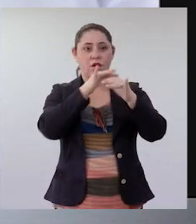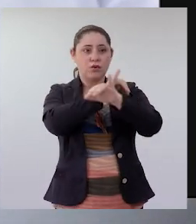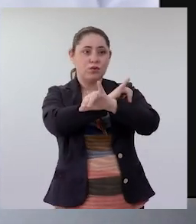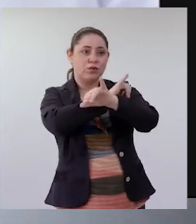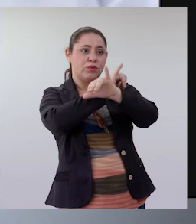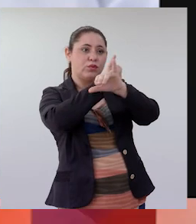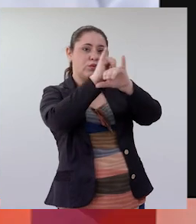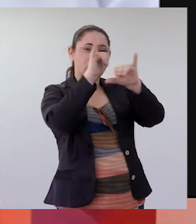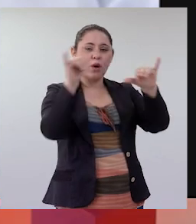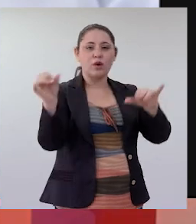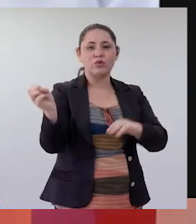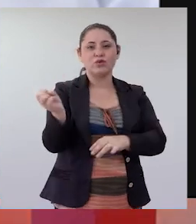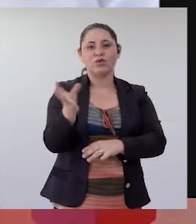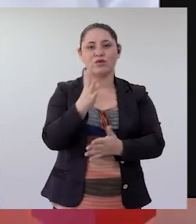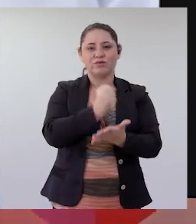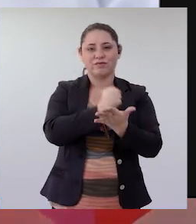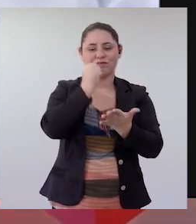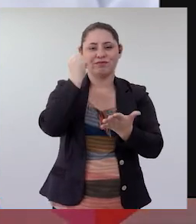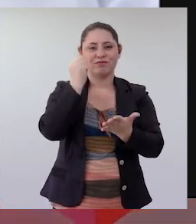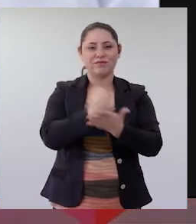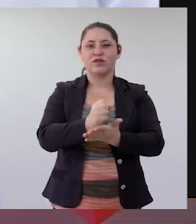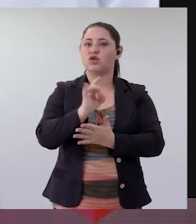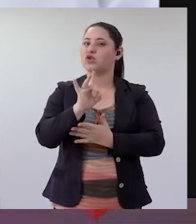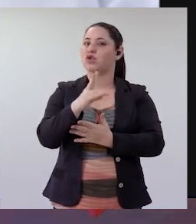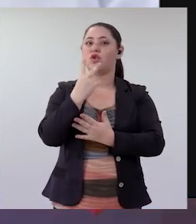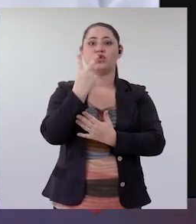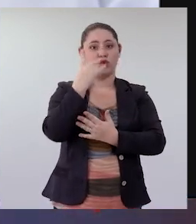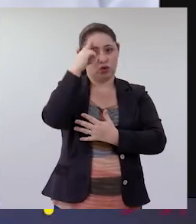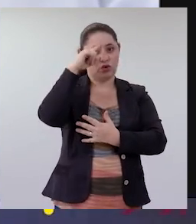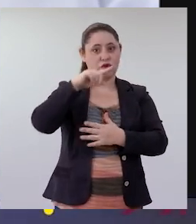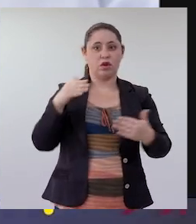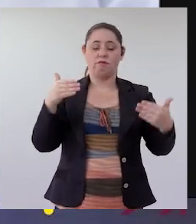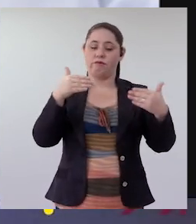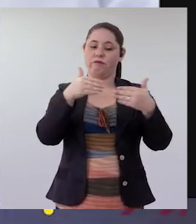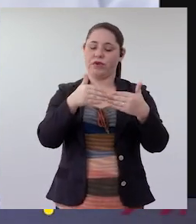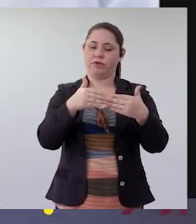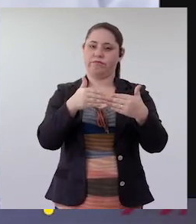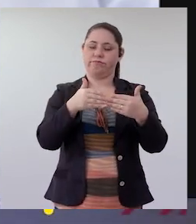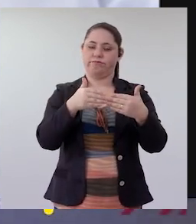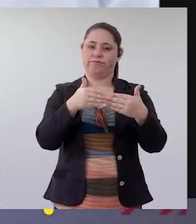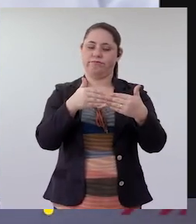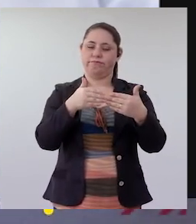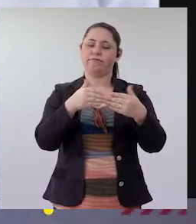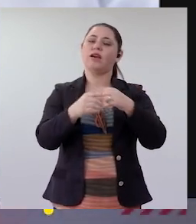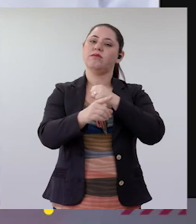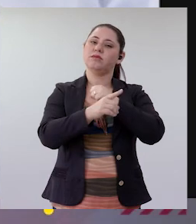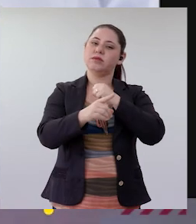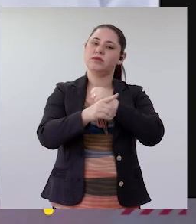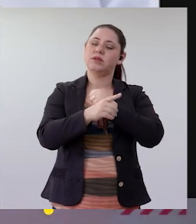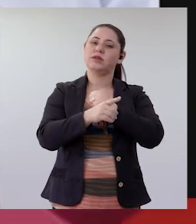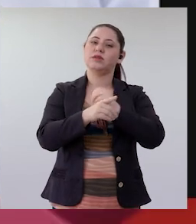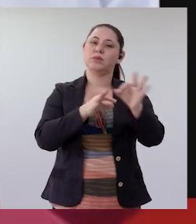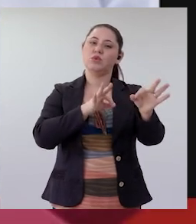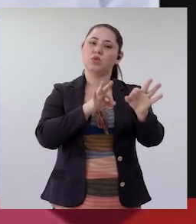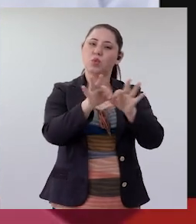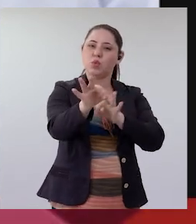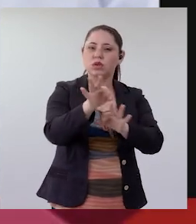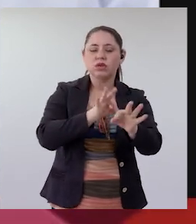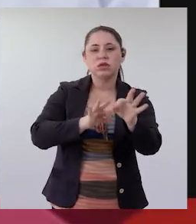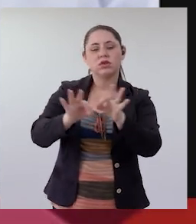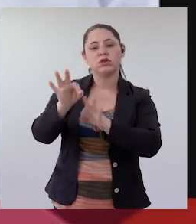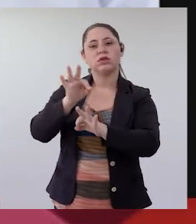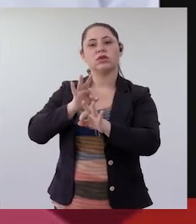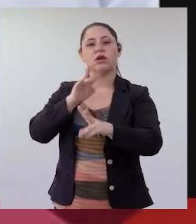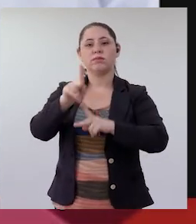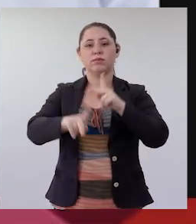uma informação que foi uma grande novidade, os cartórios ficaram apenas 2 dias fechados, prestando, então, essa assistência